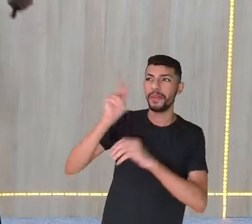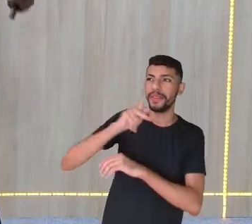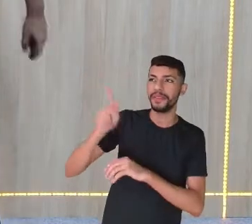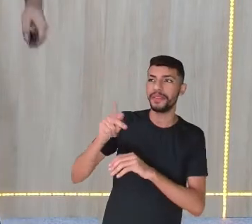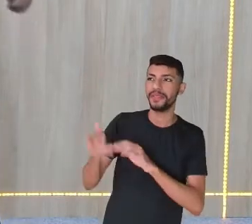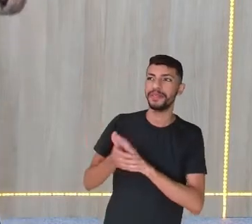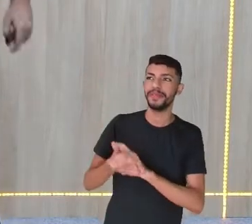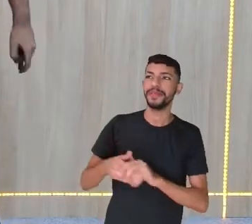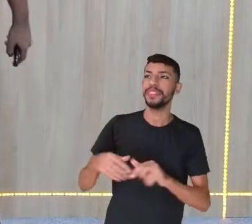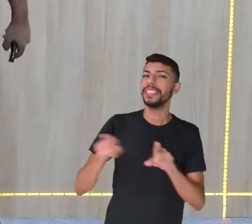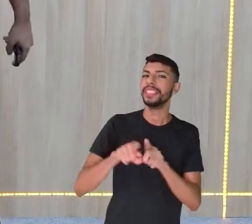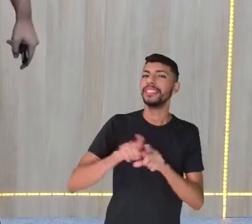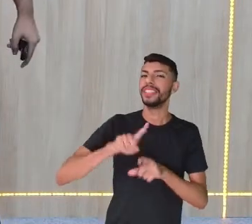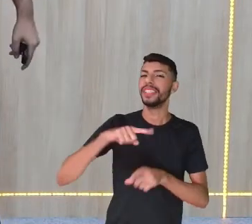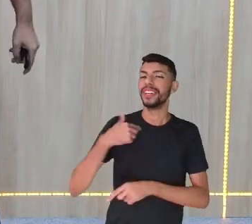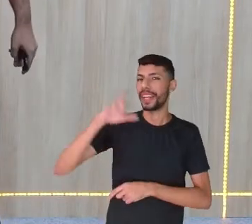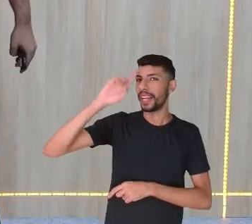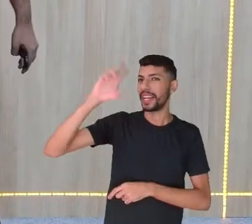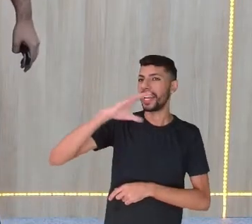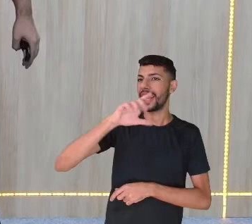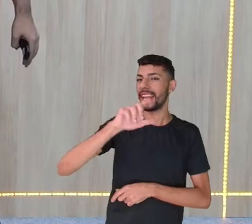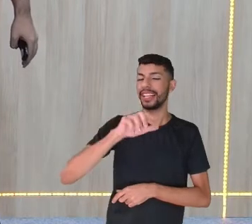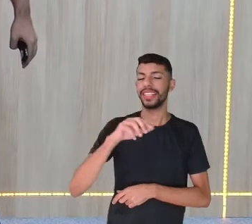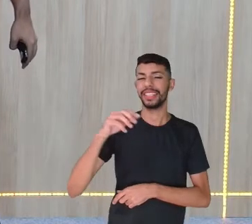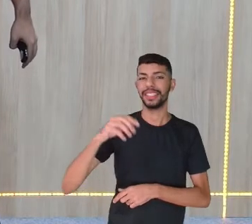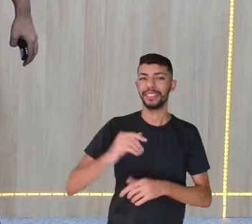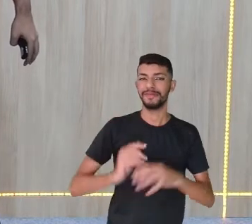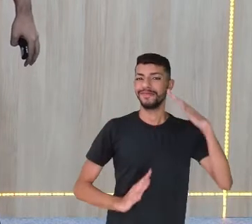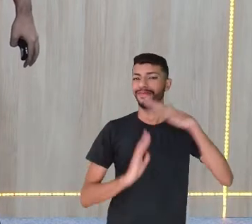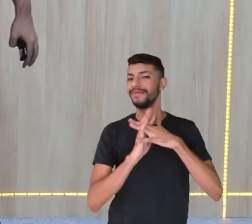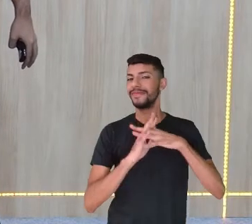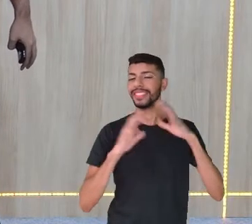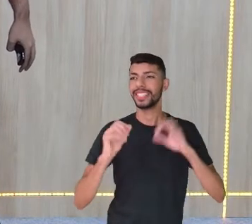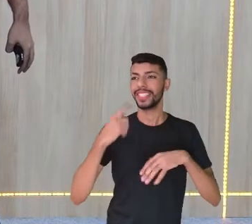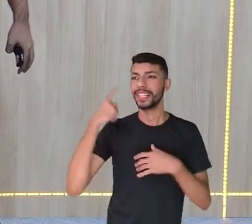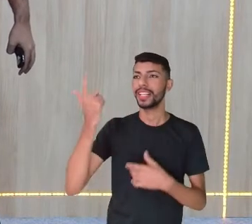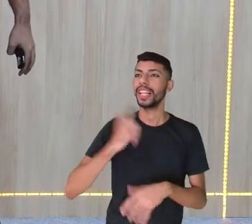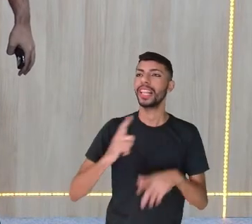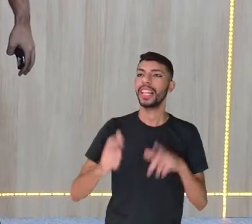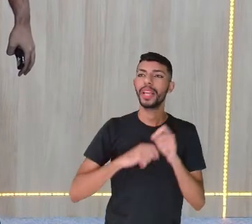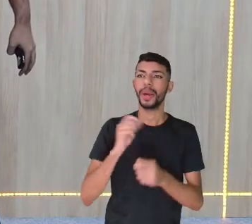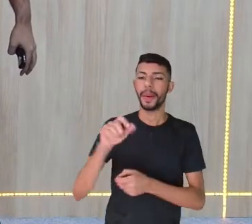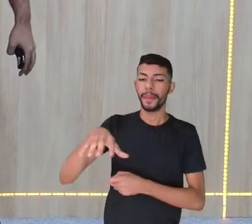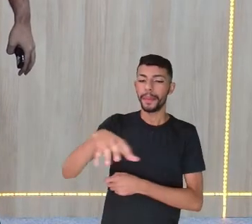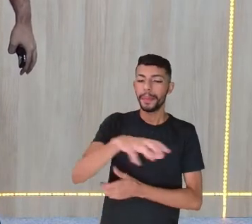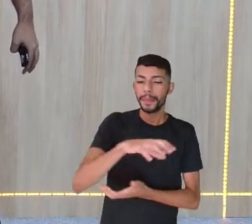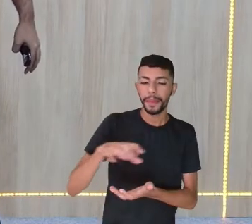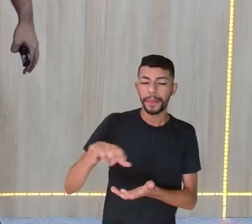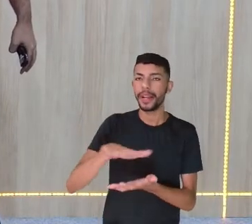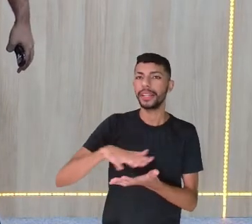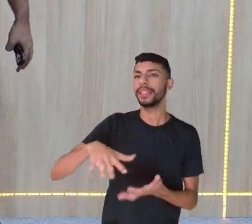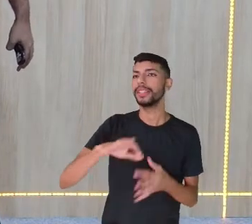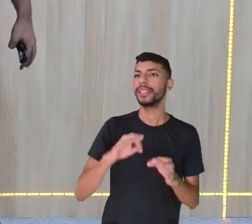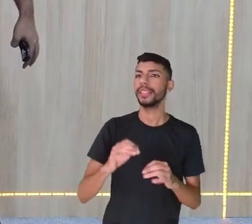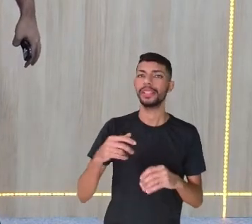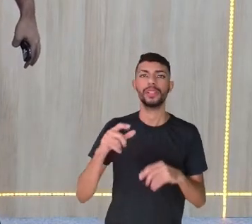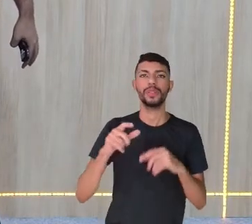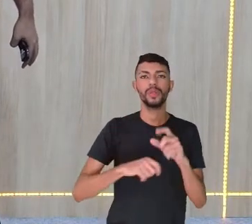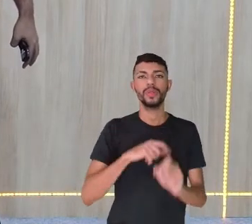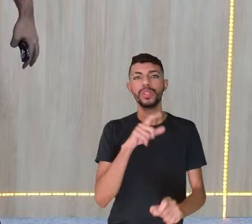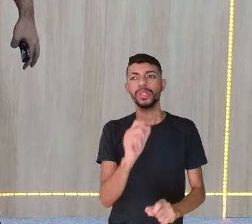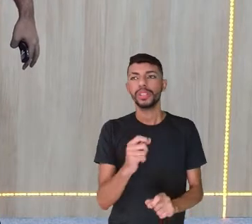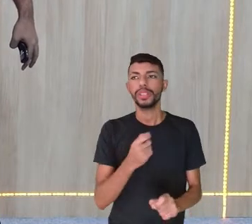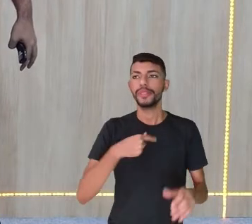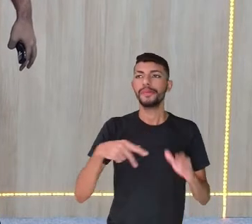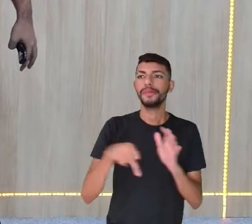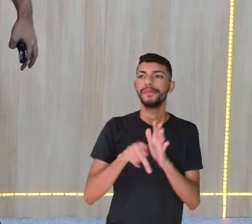diretora top. Aí sim, né, deixando aquela porção de terra, né, retaliação, deixando cada porção de terra na mão